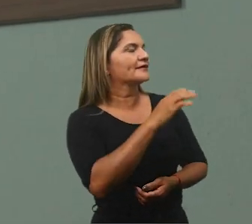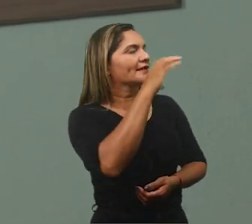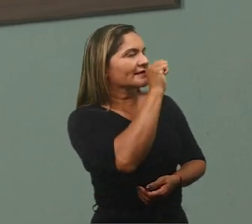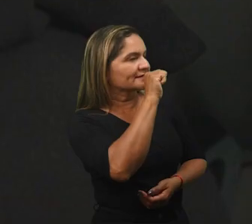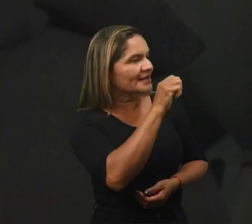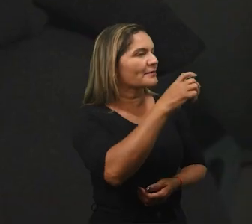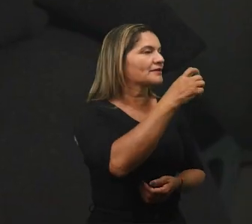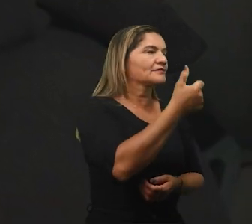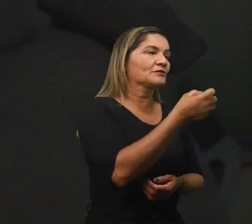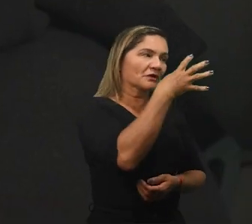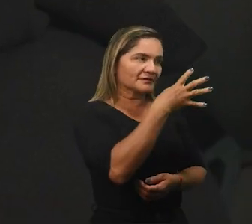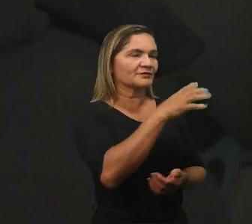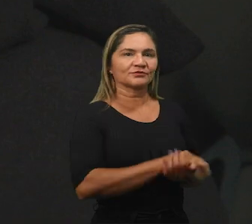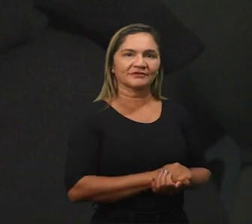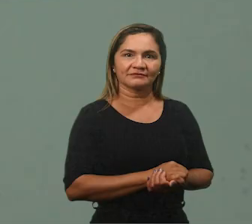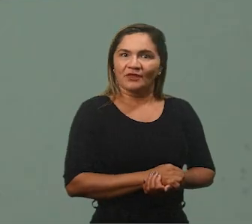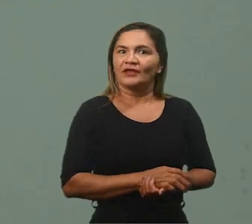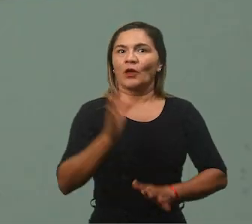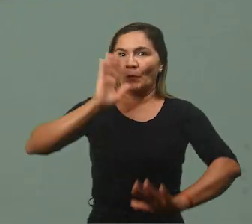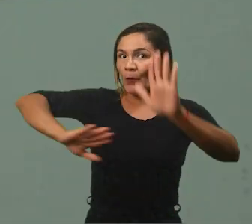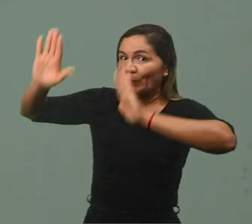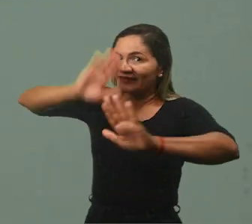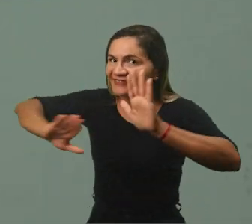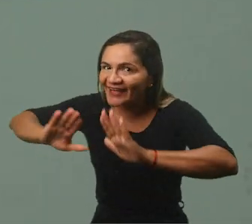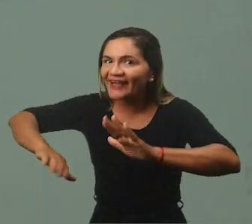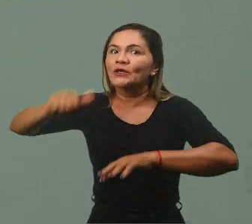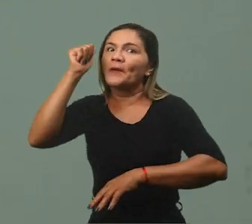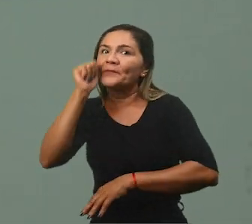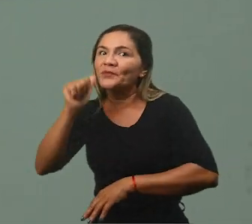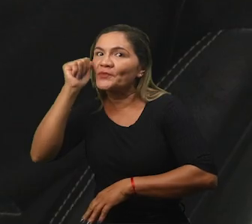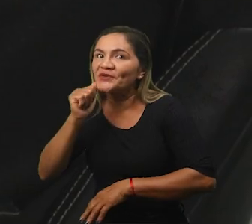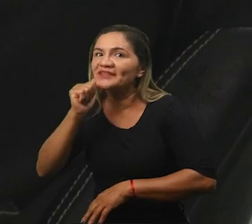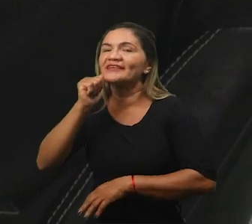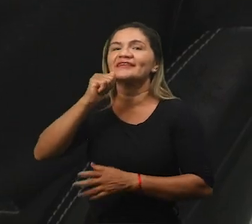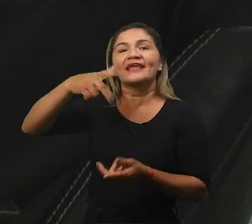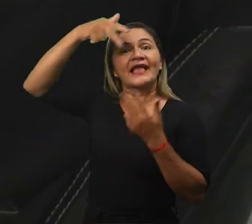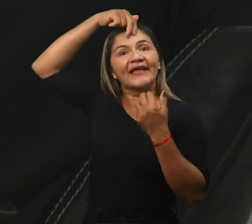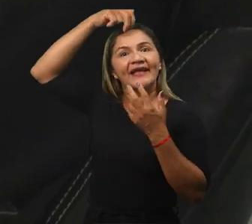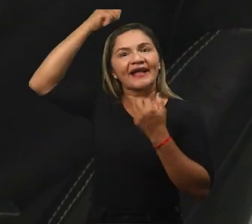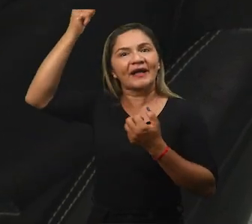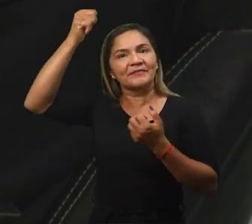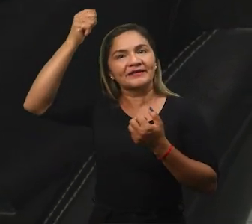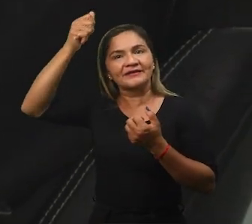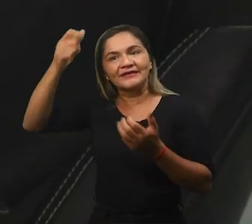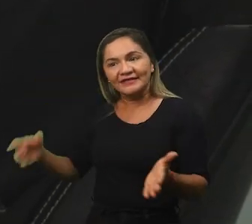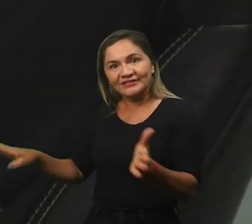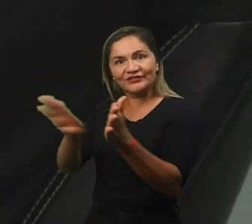hoje. Fala sério, pai. Não duvide não, filho. Não duvide não. Tchau, pai.